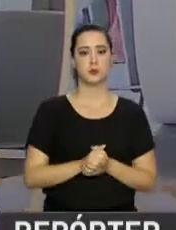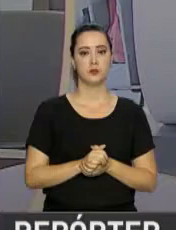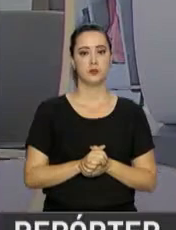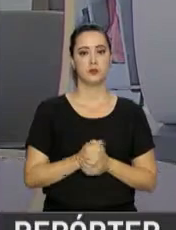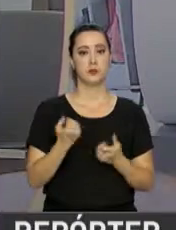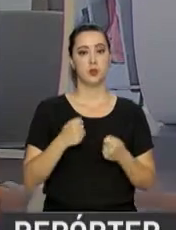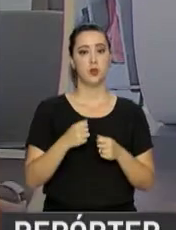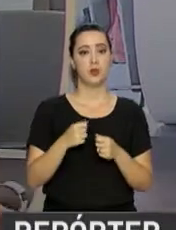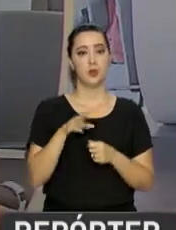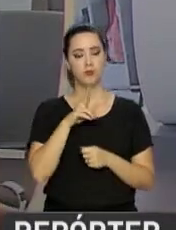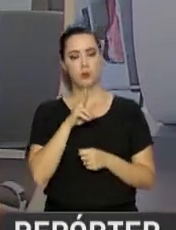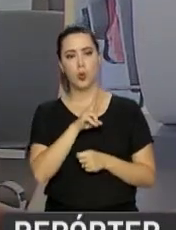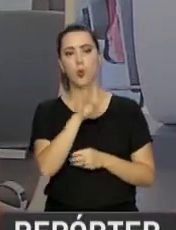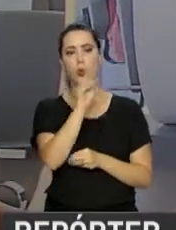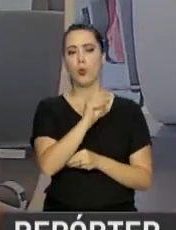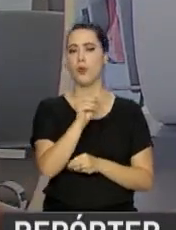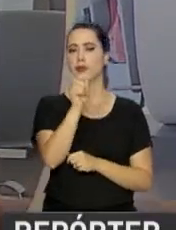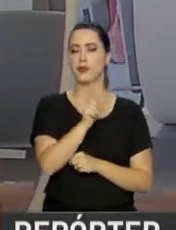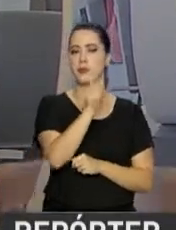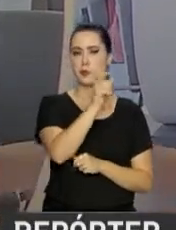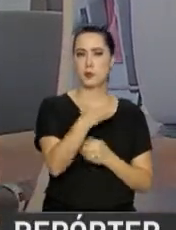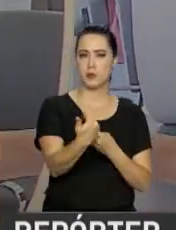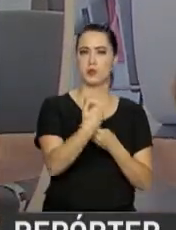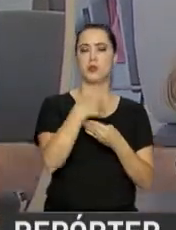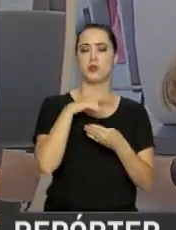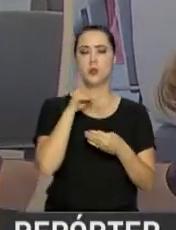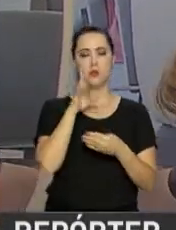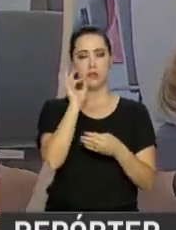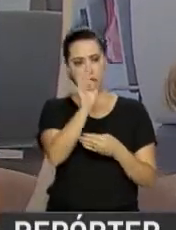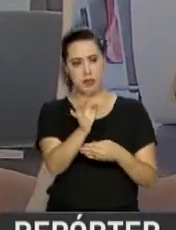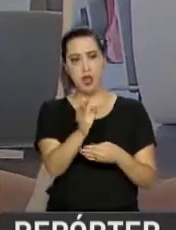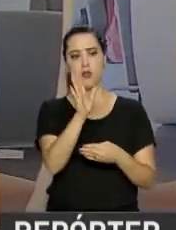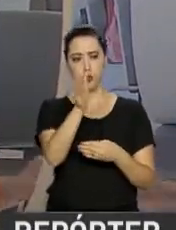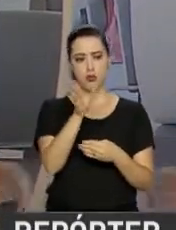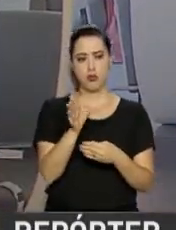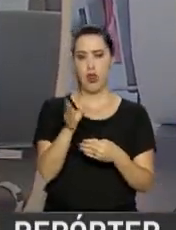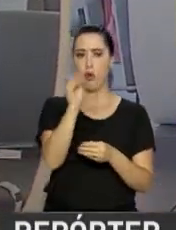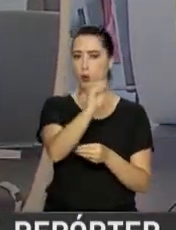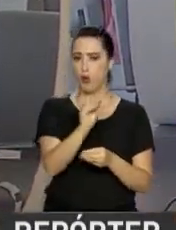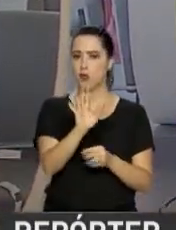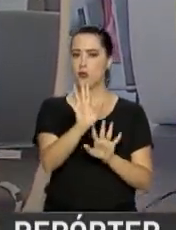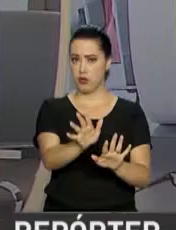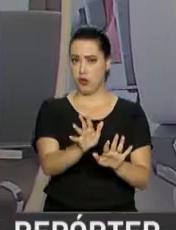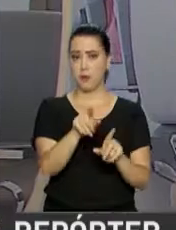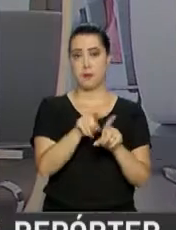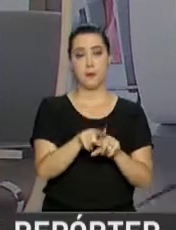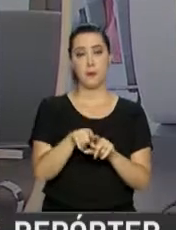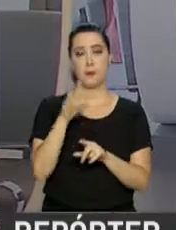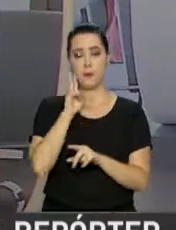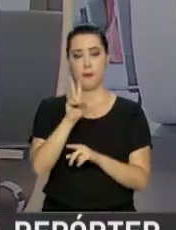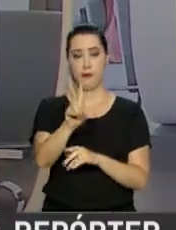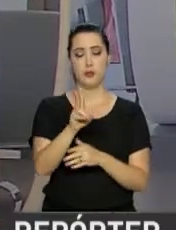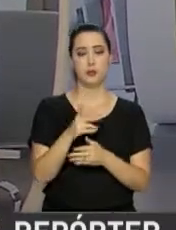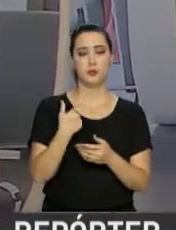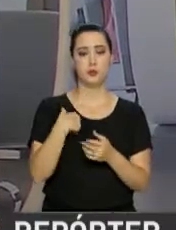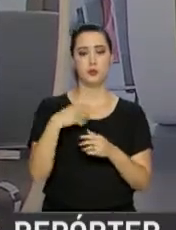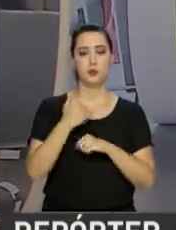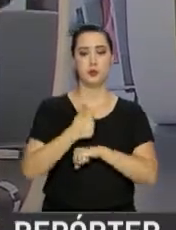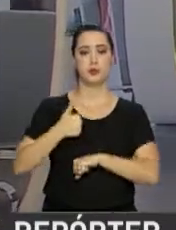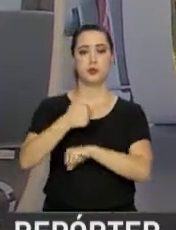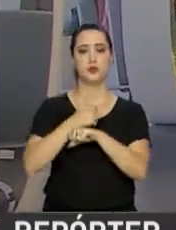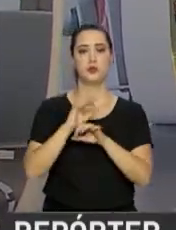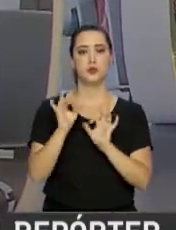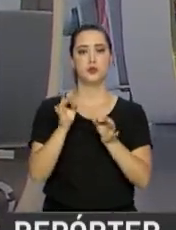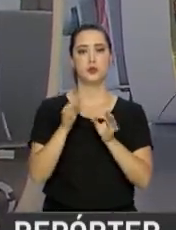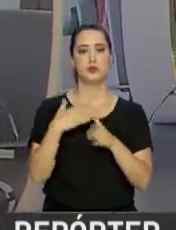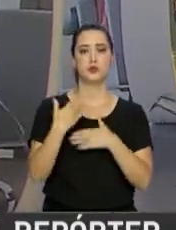aos clientes, para poder ver se eles estão tudo certo, já foram atendidos. Vejo com os profissionais também como é